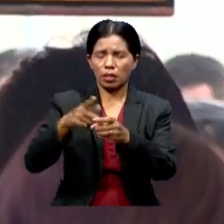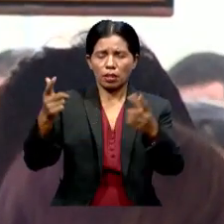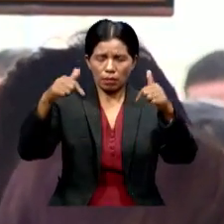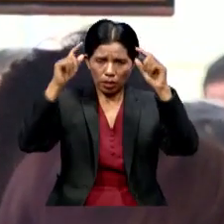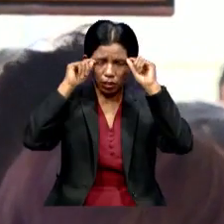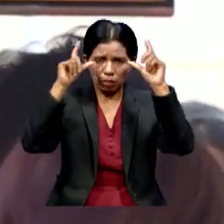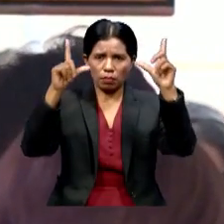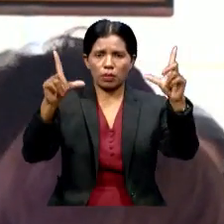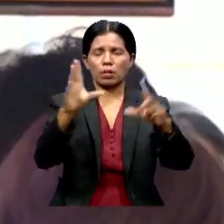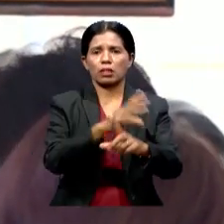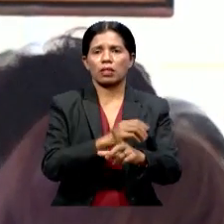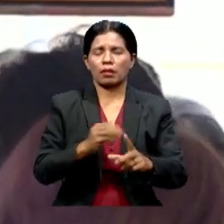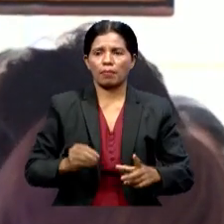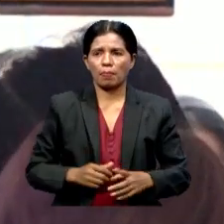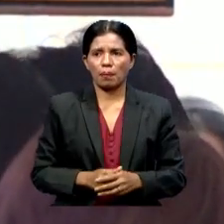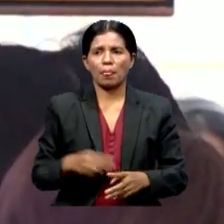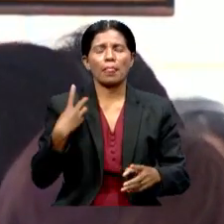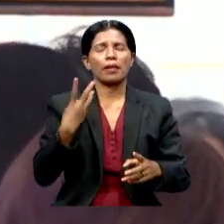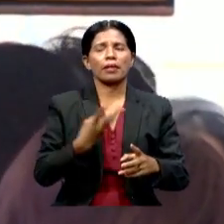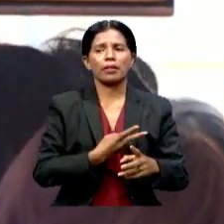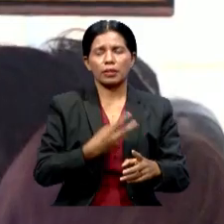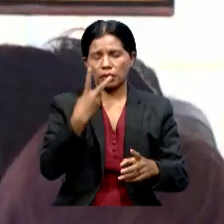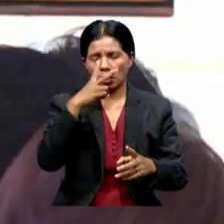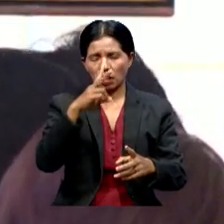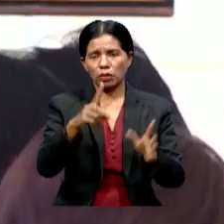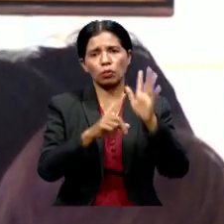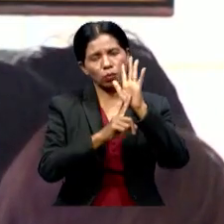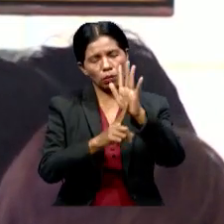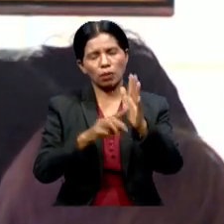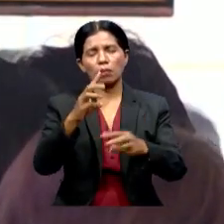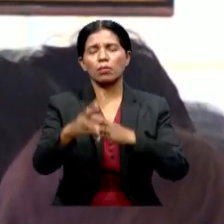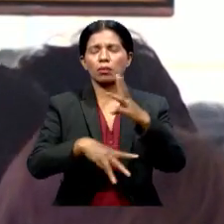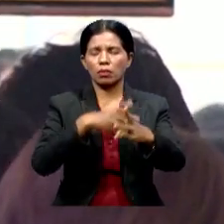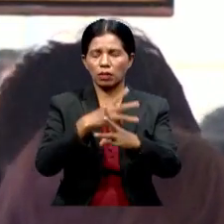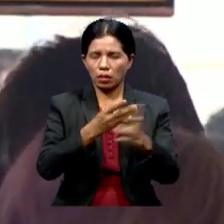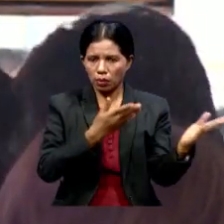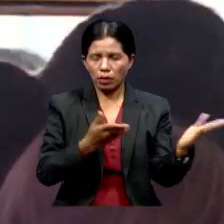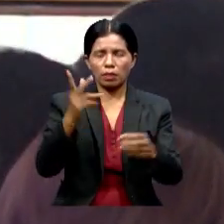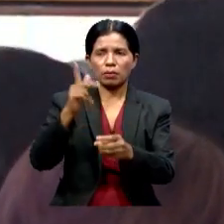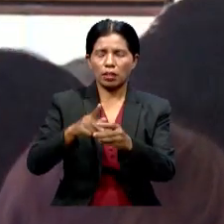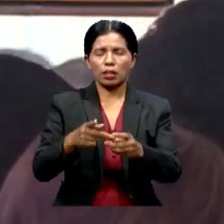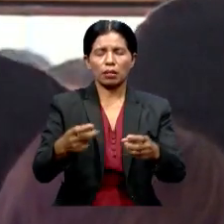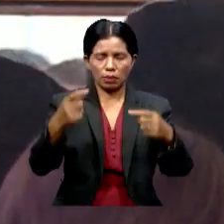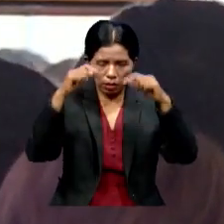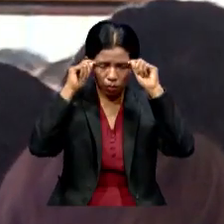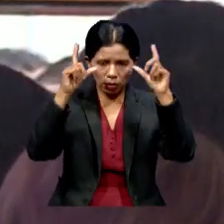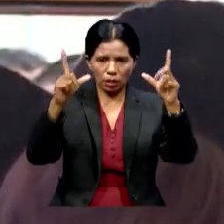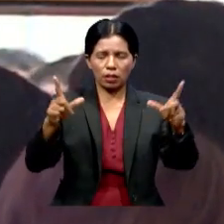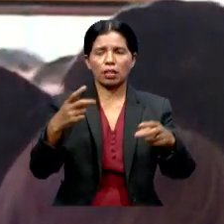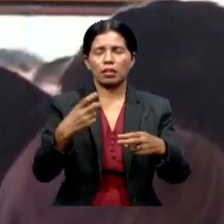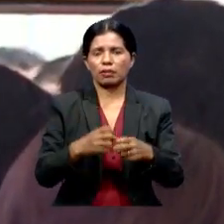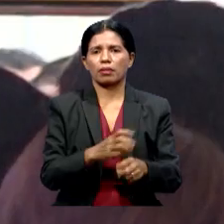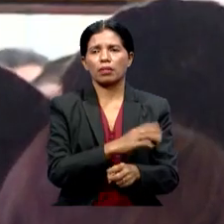Sul, Timor-Leste. E de ser prova para o mundo, que atacadoras mais Timor-Leste solução viabilidade. Não